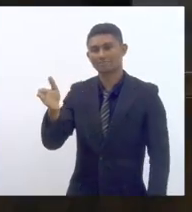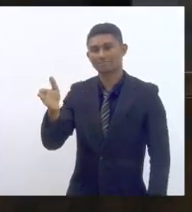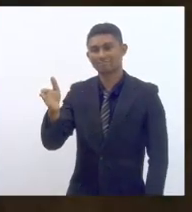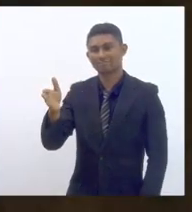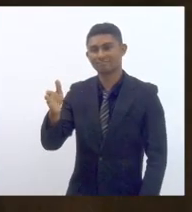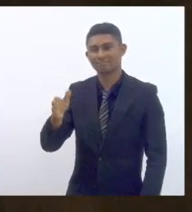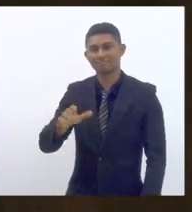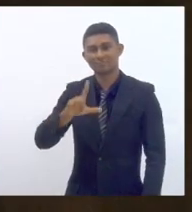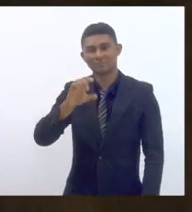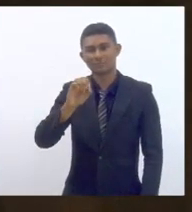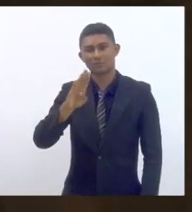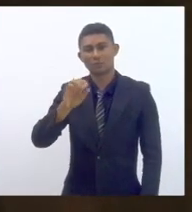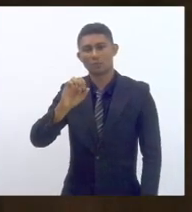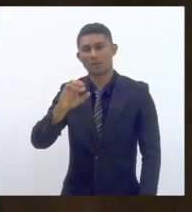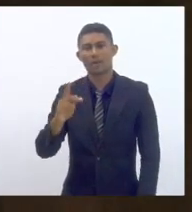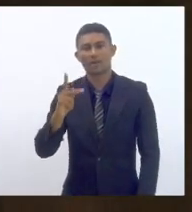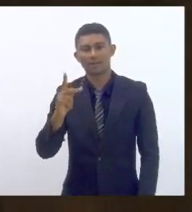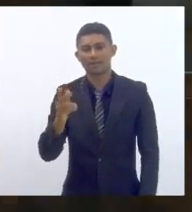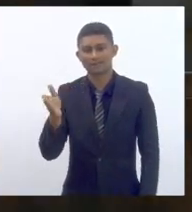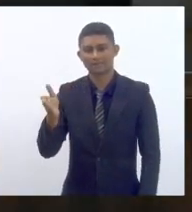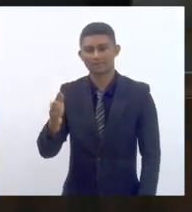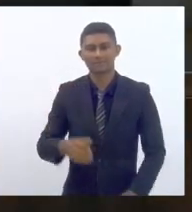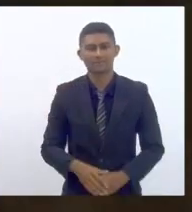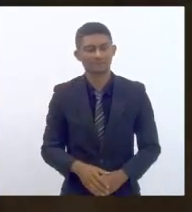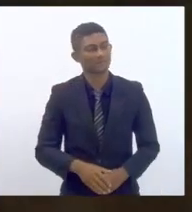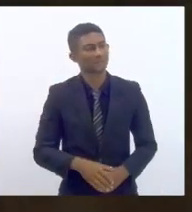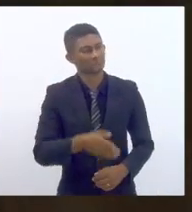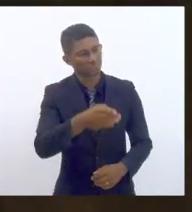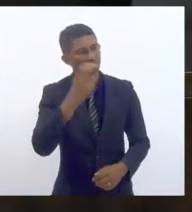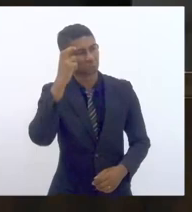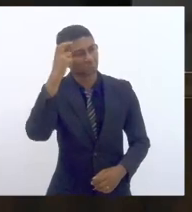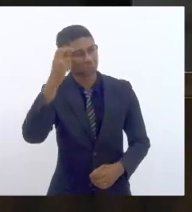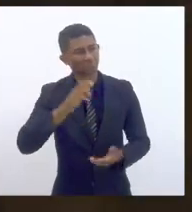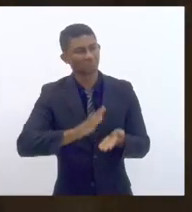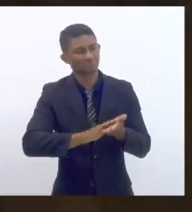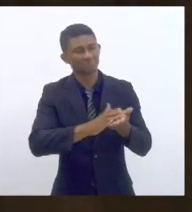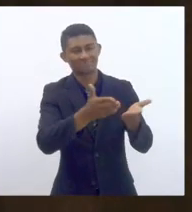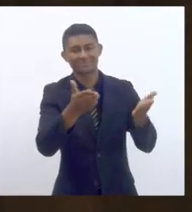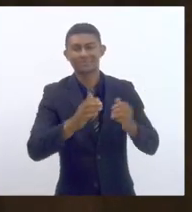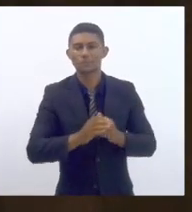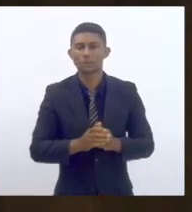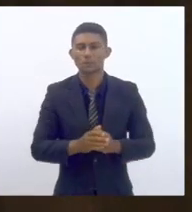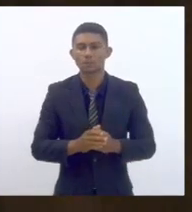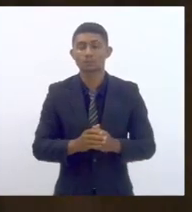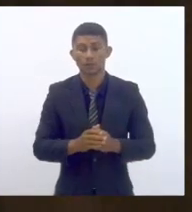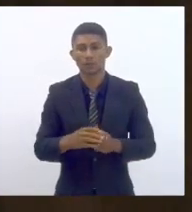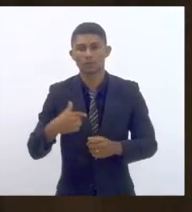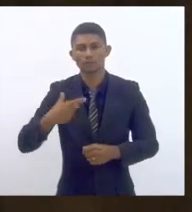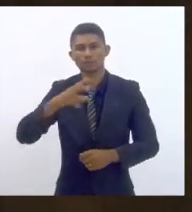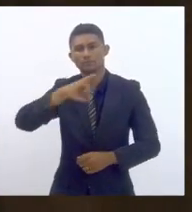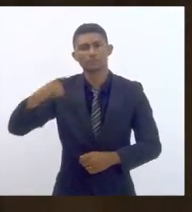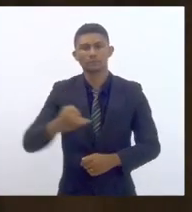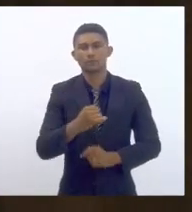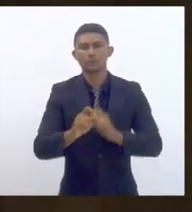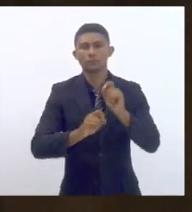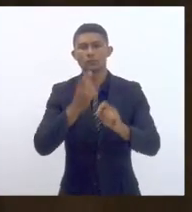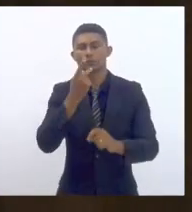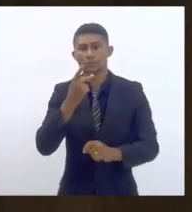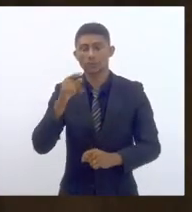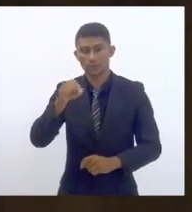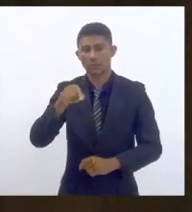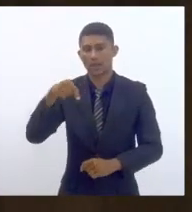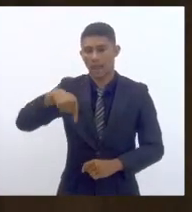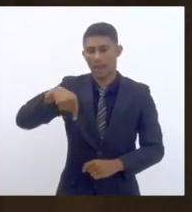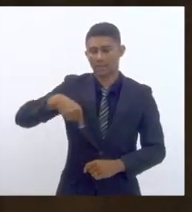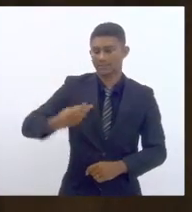aristotelicamente. As suas atitudes são aristotélicas. Vamos Parabéns lá. Por isso, presidente. Obrigado. Eu quero aproveitar a breve oportunidade para registrar a presença